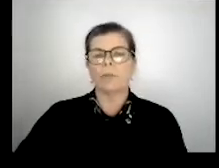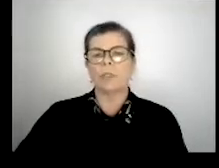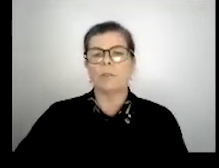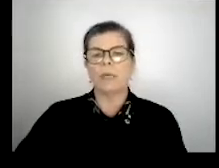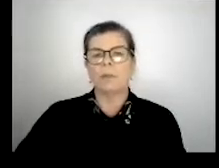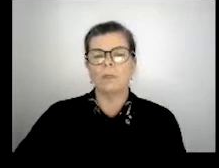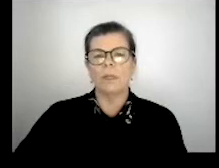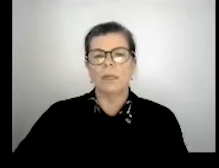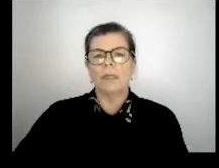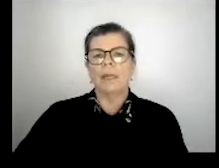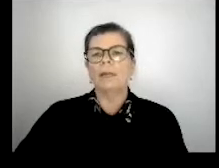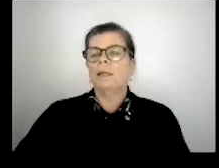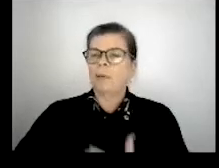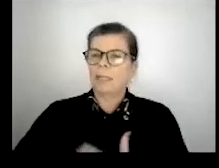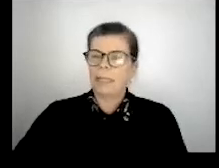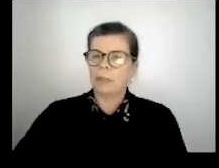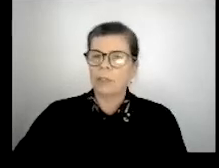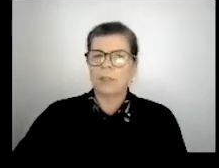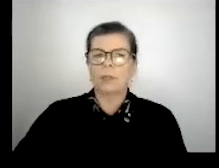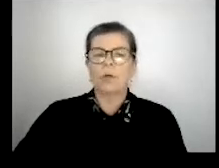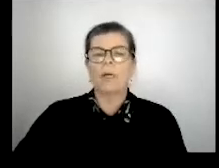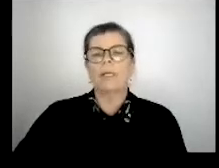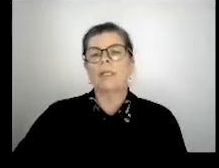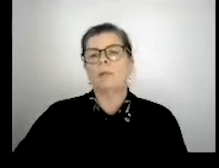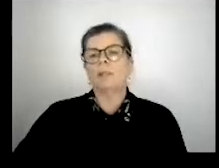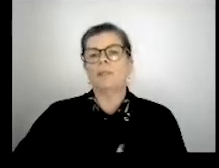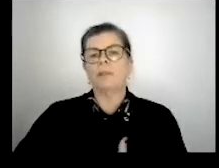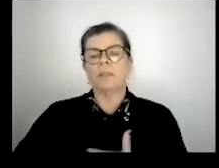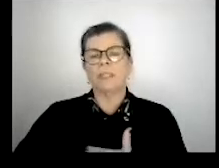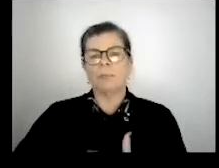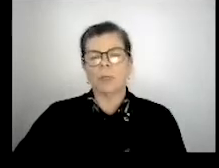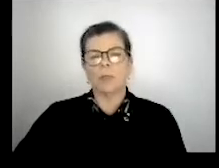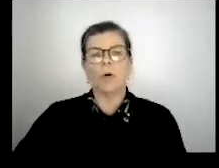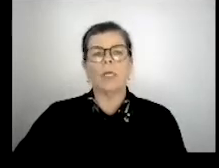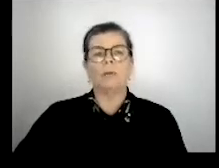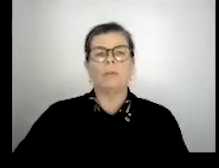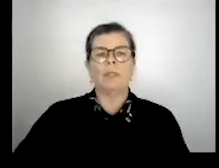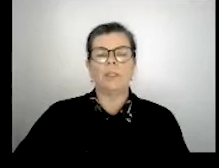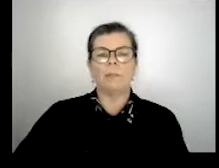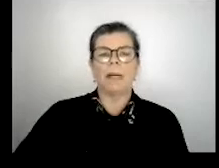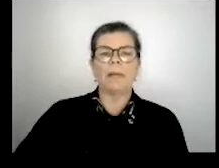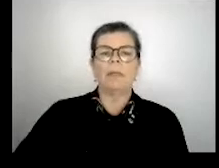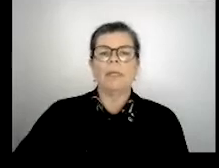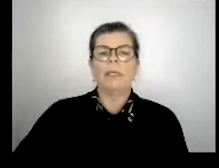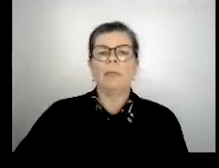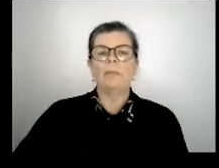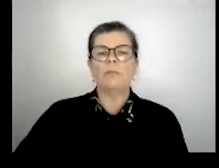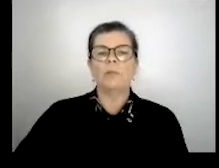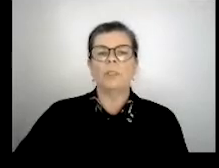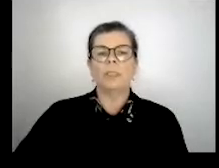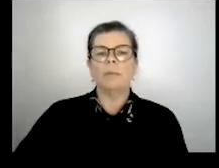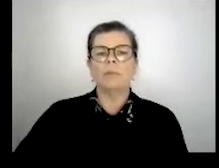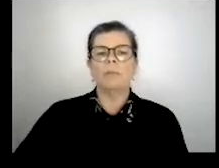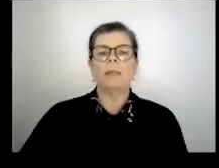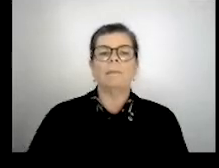eco, procedimentos, parada cardiorrespiratória, eles podem ser feitos em laboratório, ambiente de trabalho, e mesmo